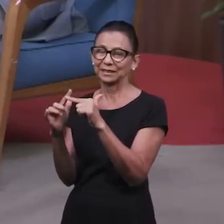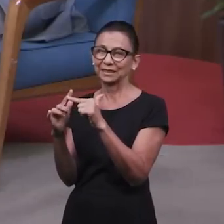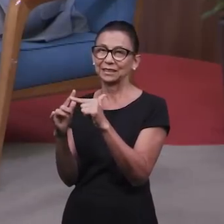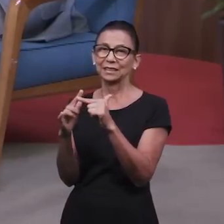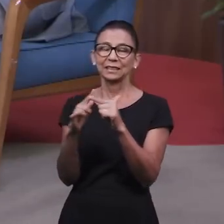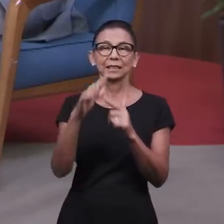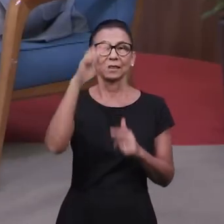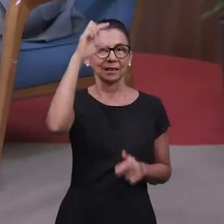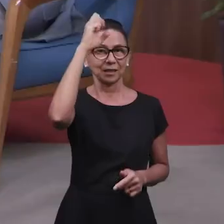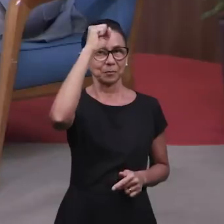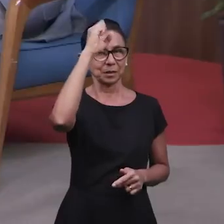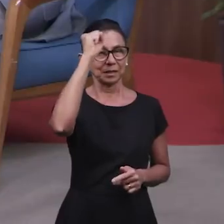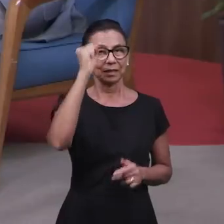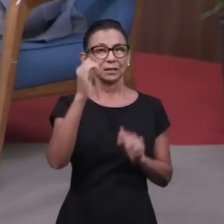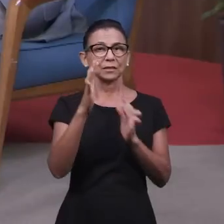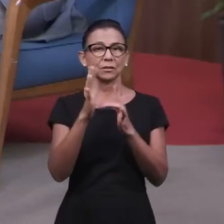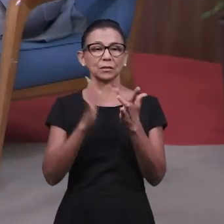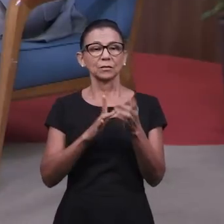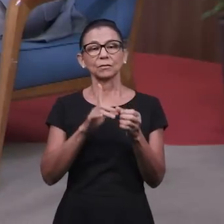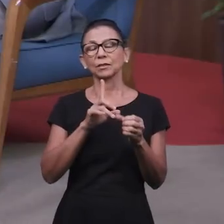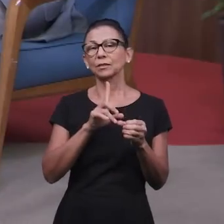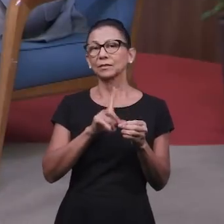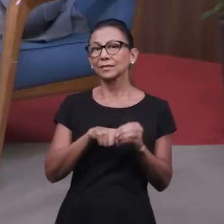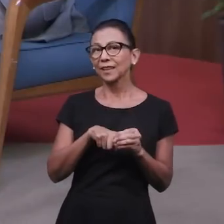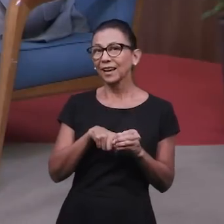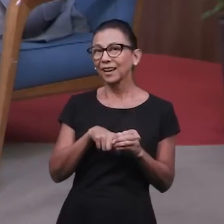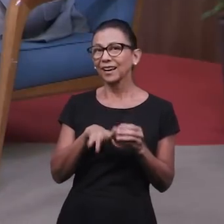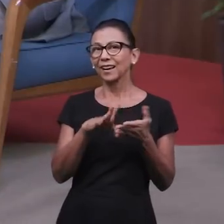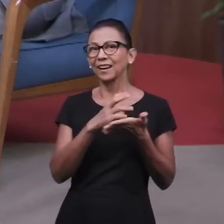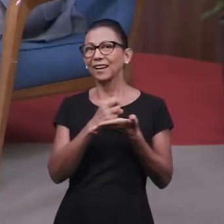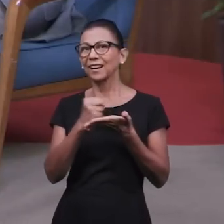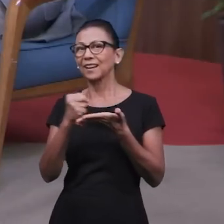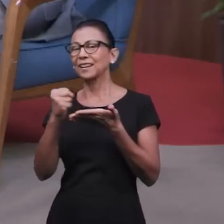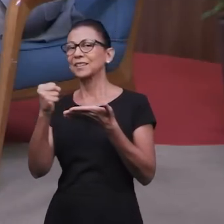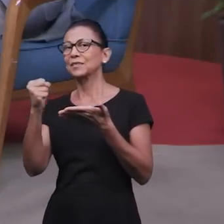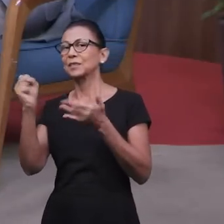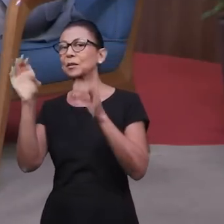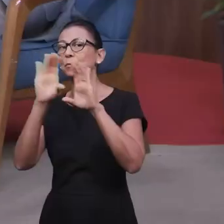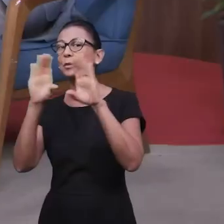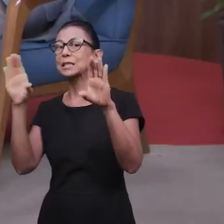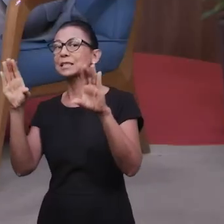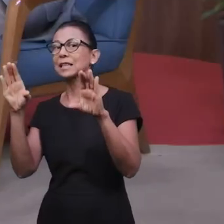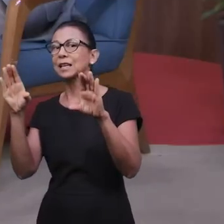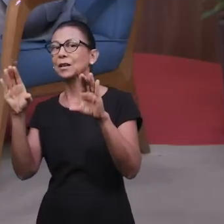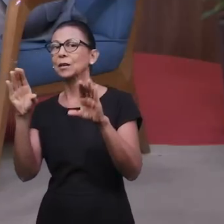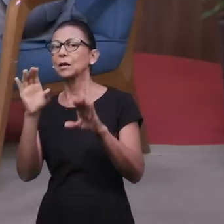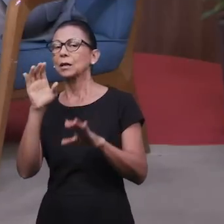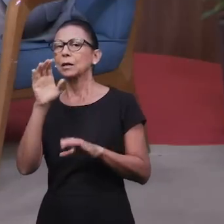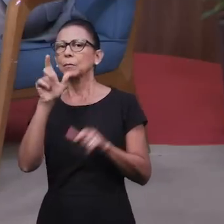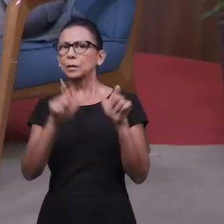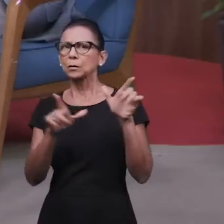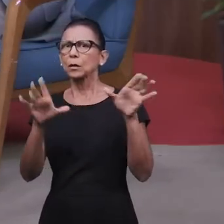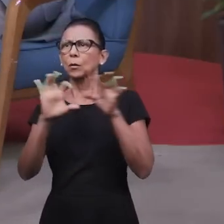igreja e nós já aprendemos que quando Jesus voltar, Ele vai levar para a eternidade aqueles que